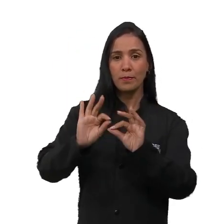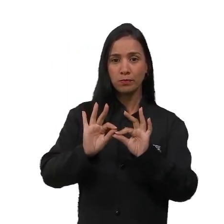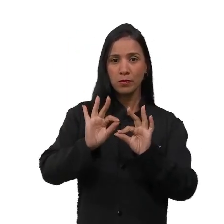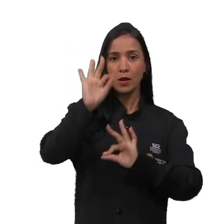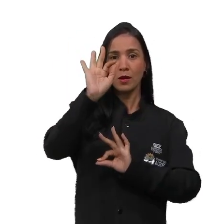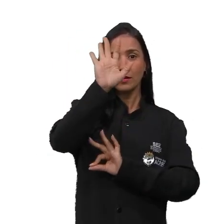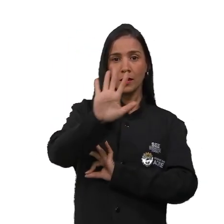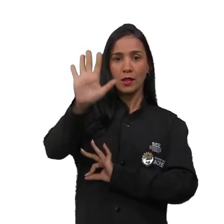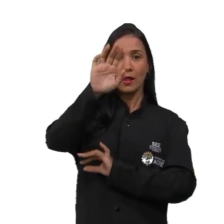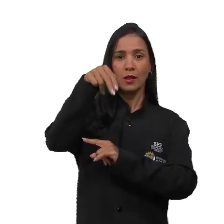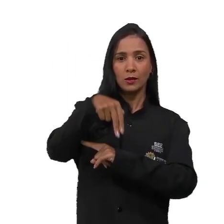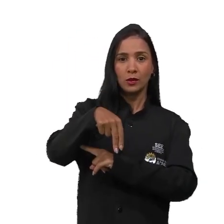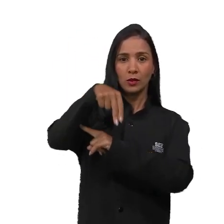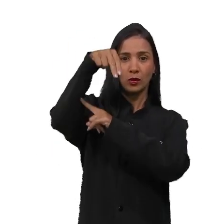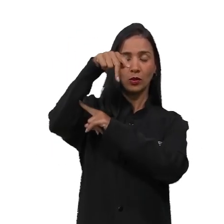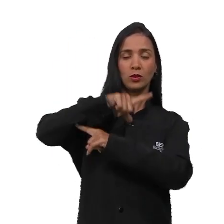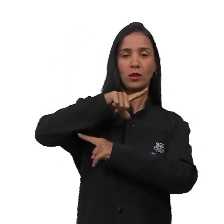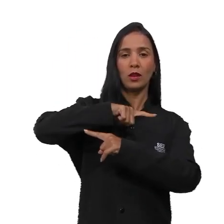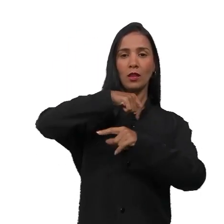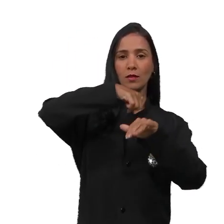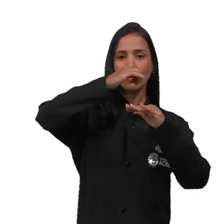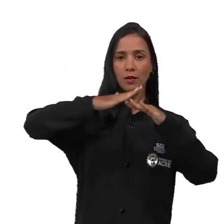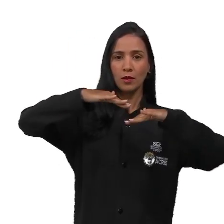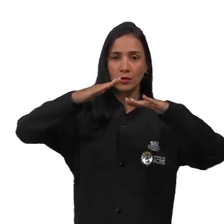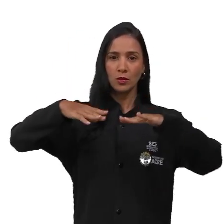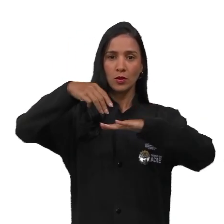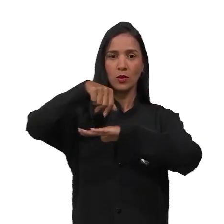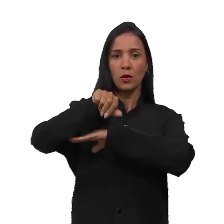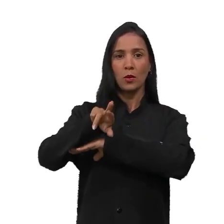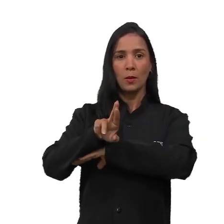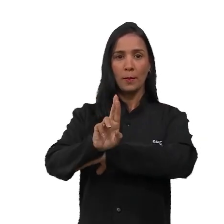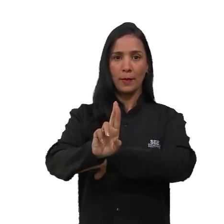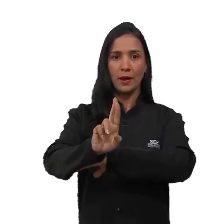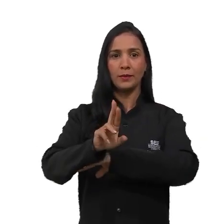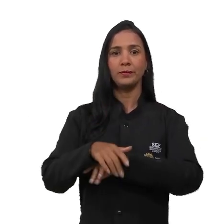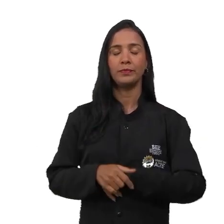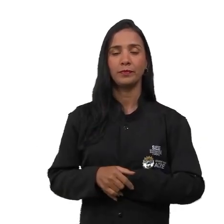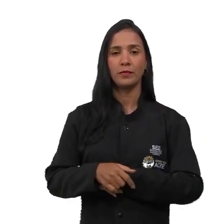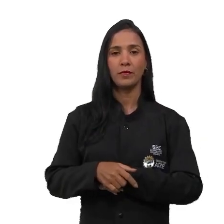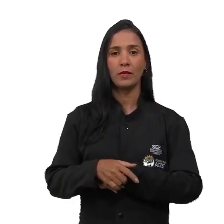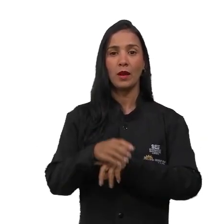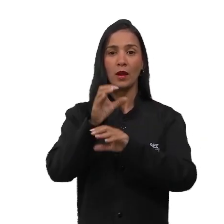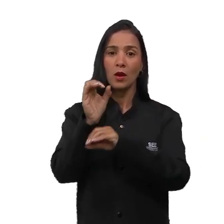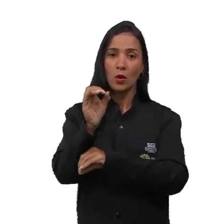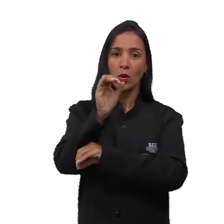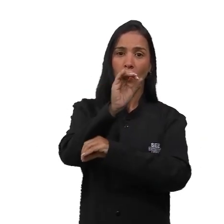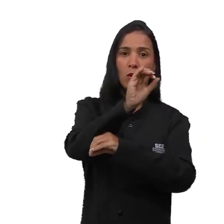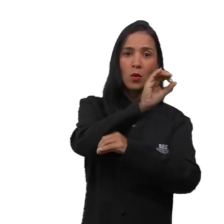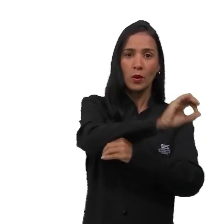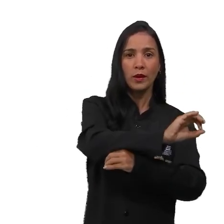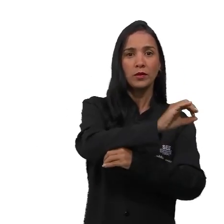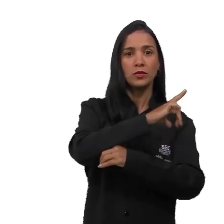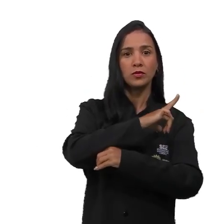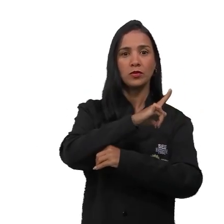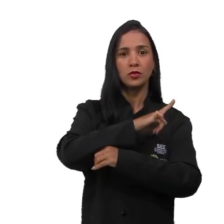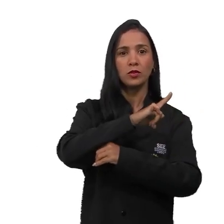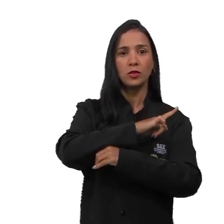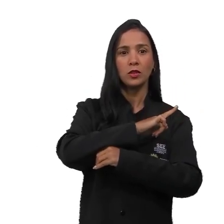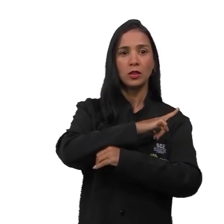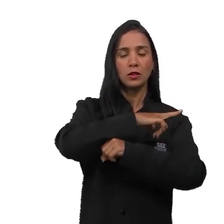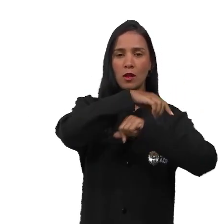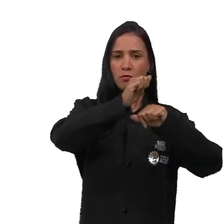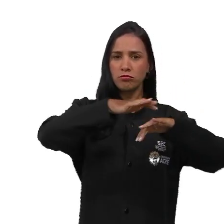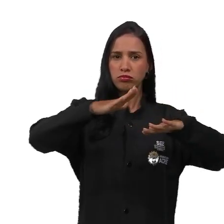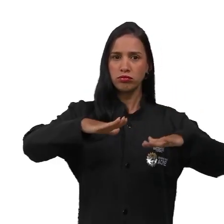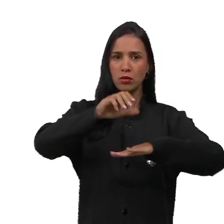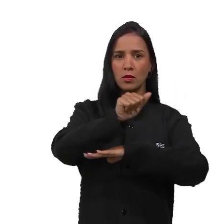pelo Mar Mediterrâneo, a oeste pelo Oceano Atlântico. Já a leste, ele é delimitado aí